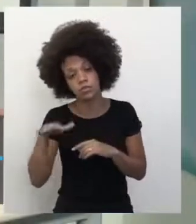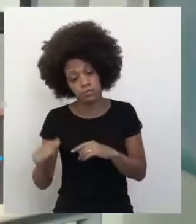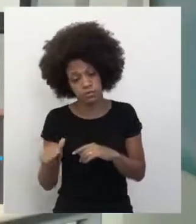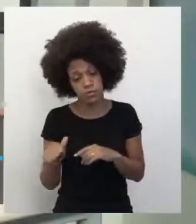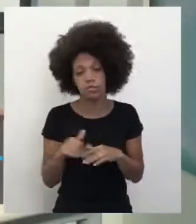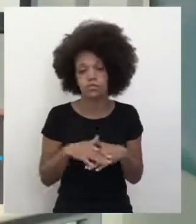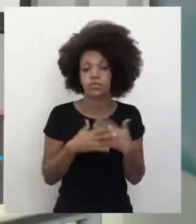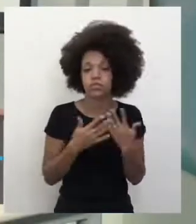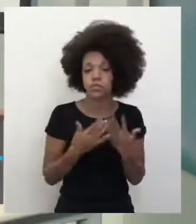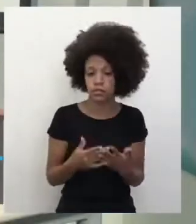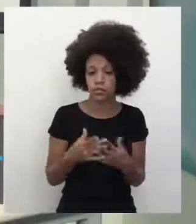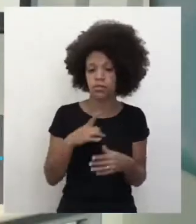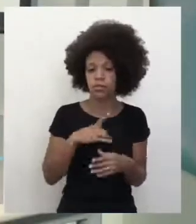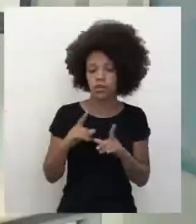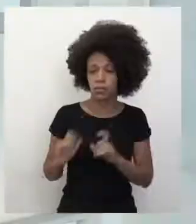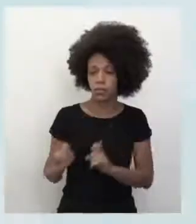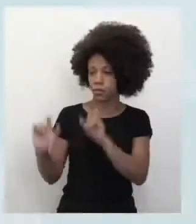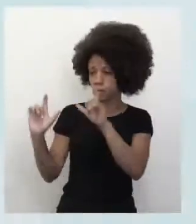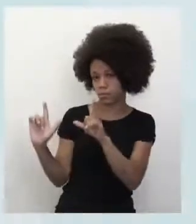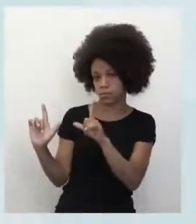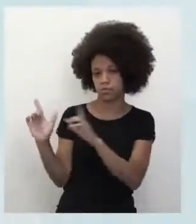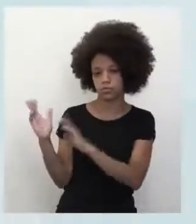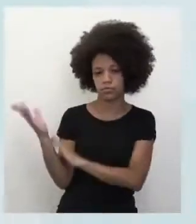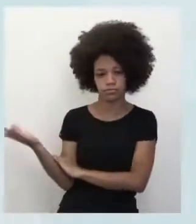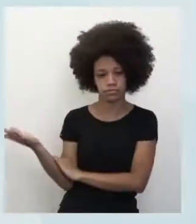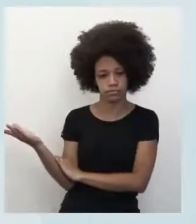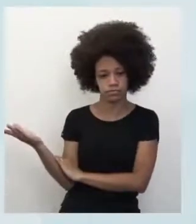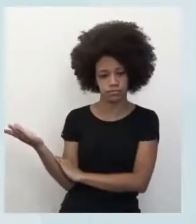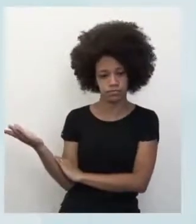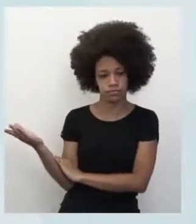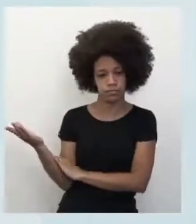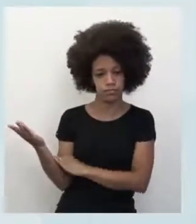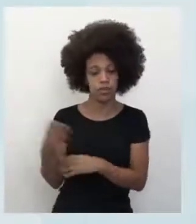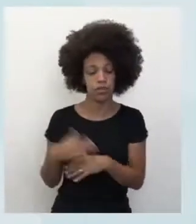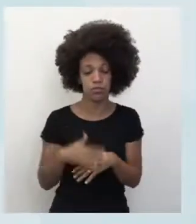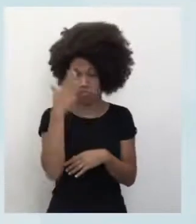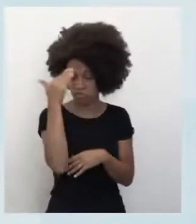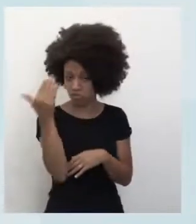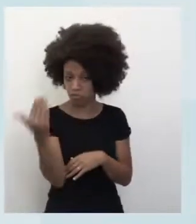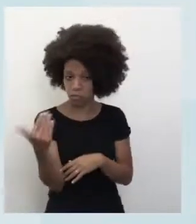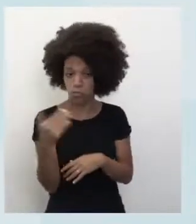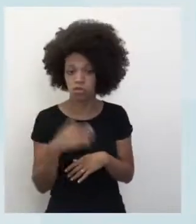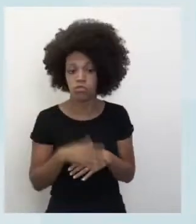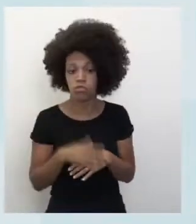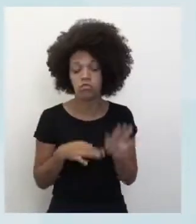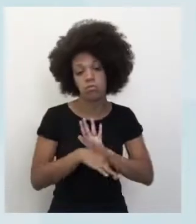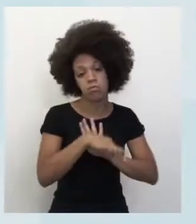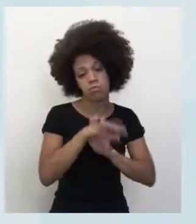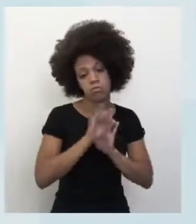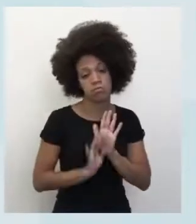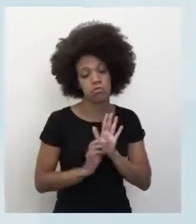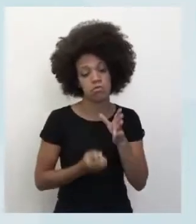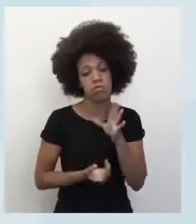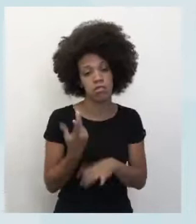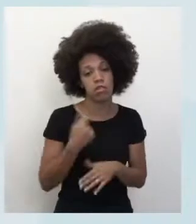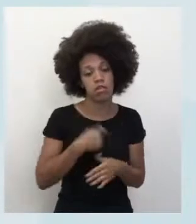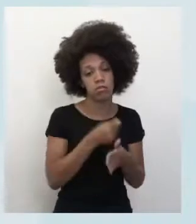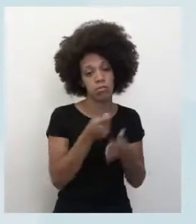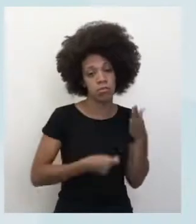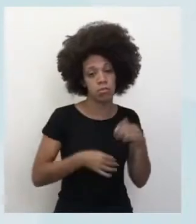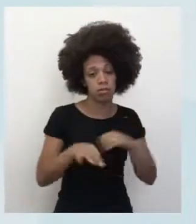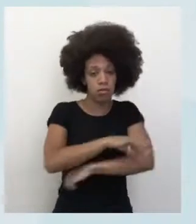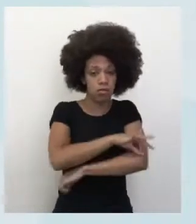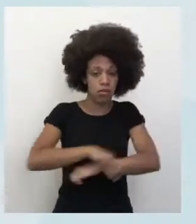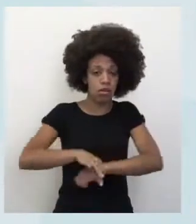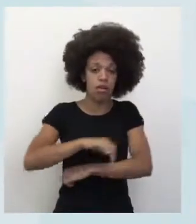eu trouxe aí para vocês uma imagem, ó. Olha que legal. Um dos mais famosos mosaicos criado pelo famoso artista e arquiteto